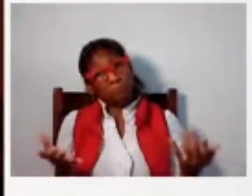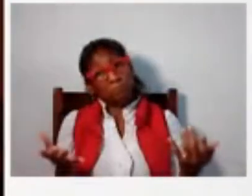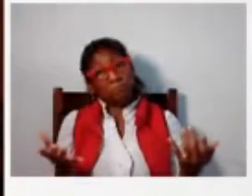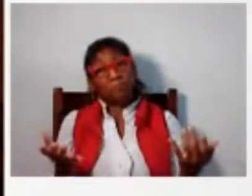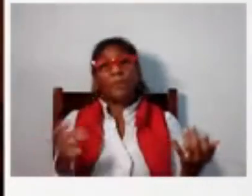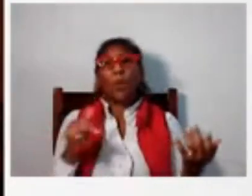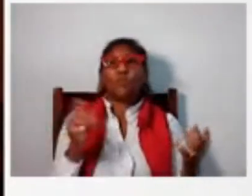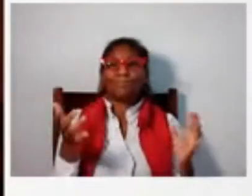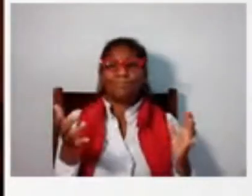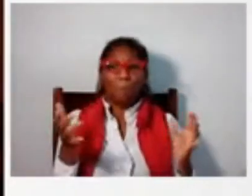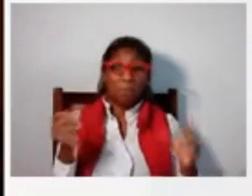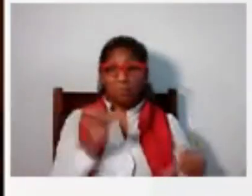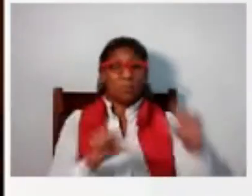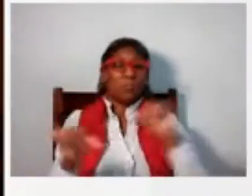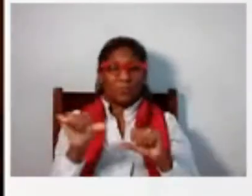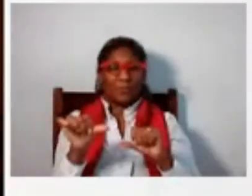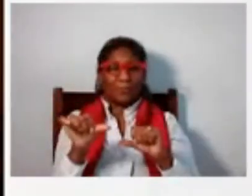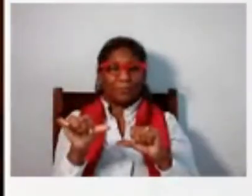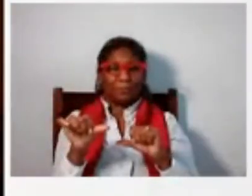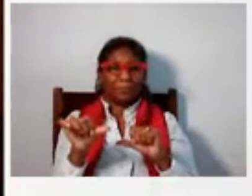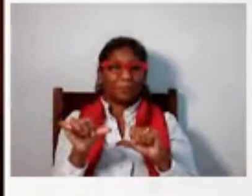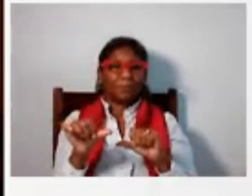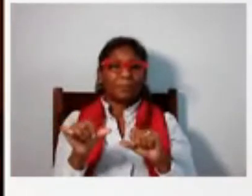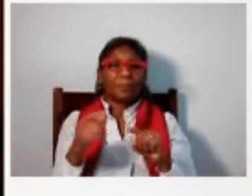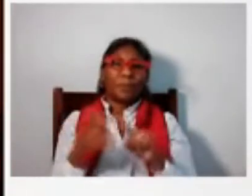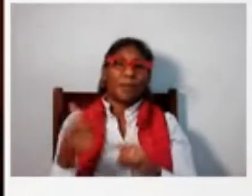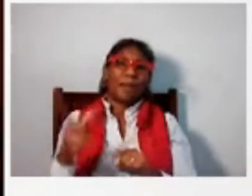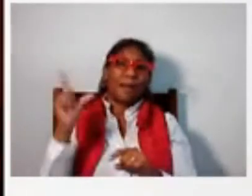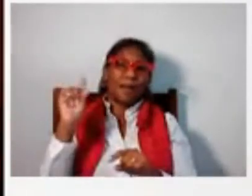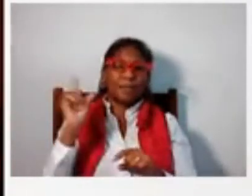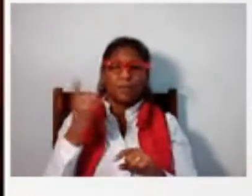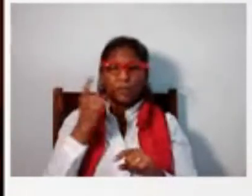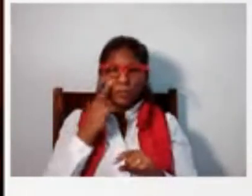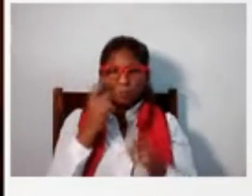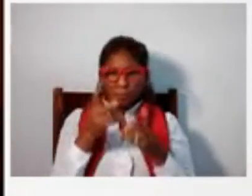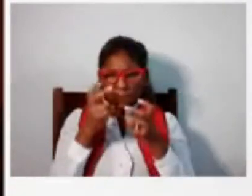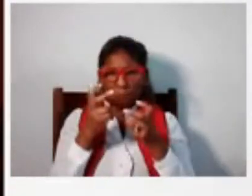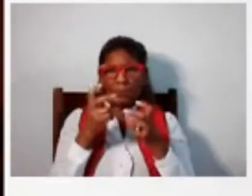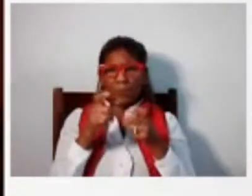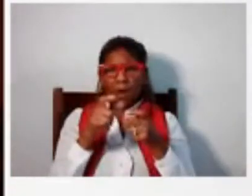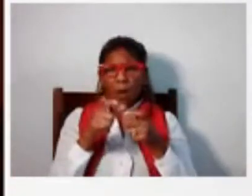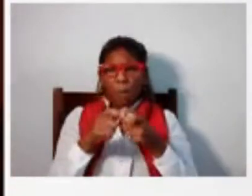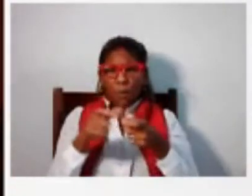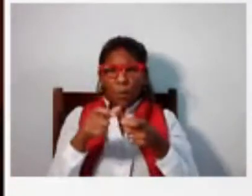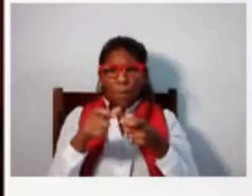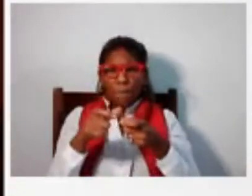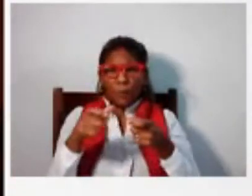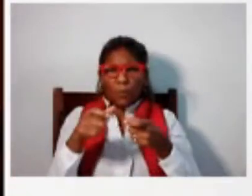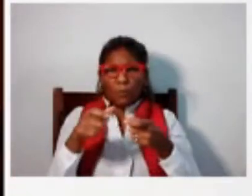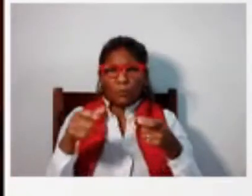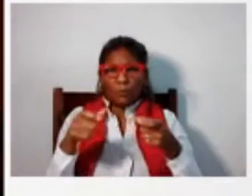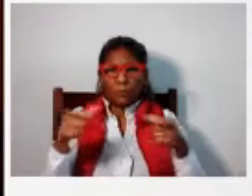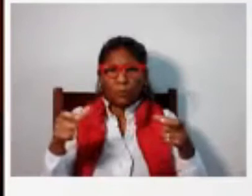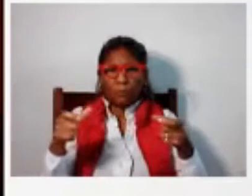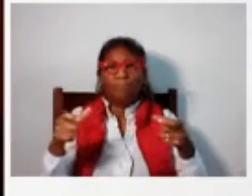sensível a mudanças, porque nós estávamos observando esse aumento, então a gente tinha que ter um sistema que melhor captasse esse aumento